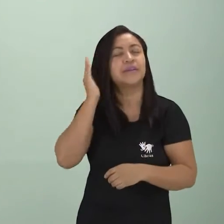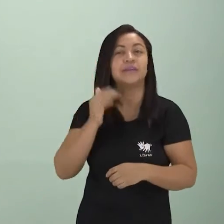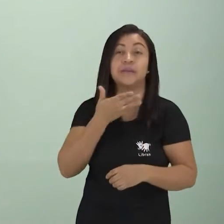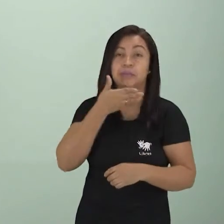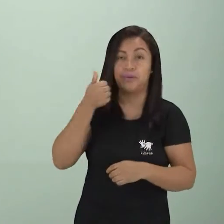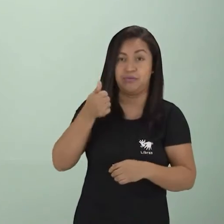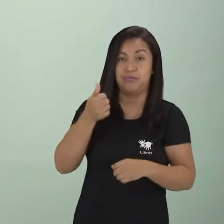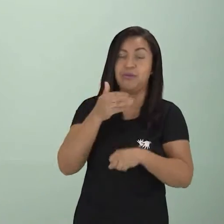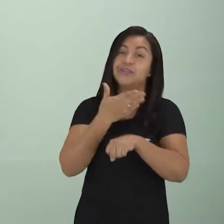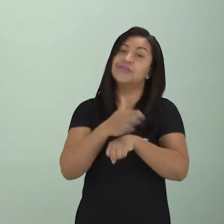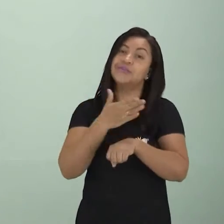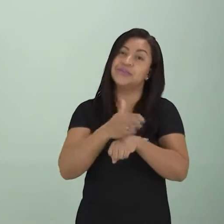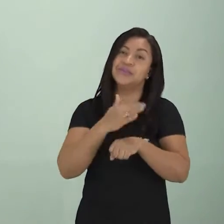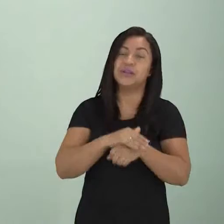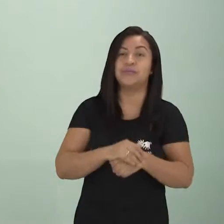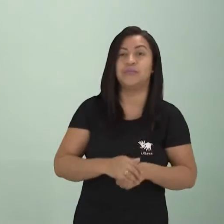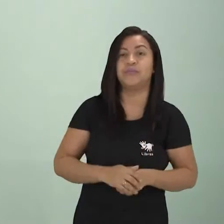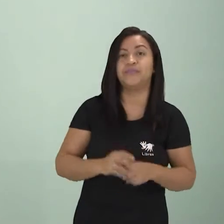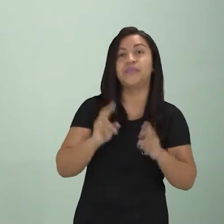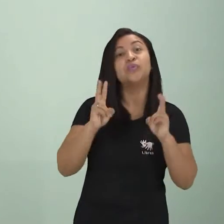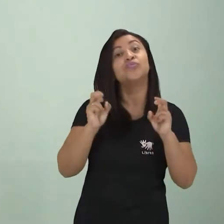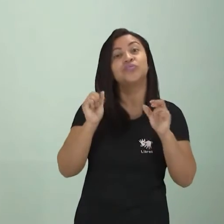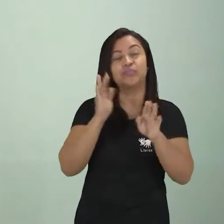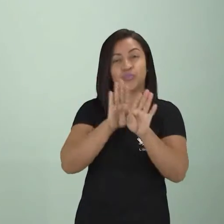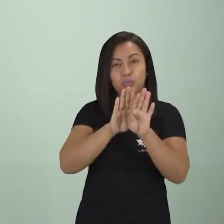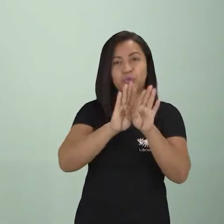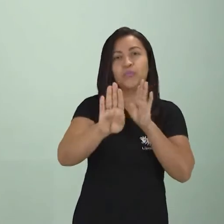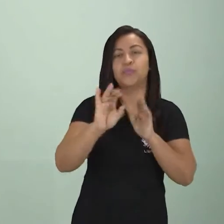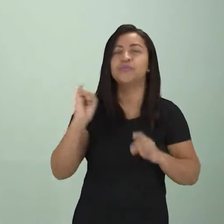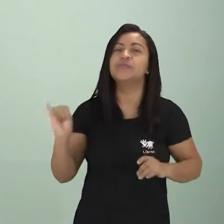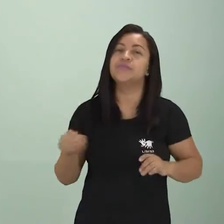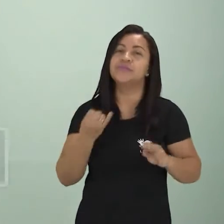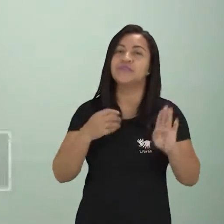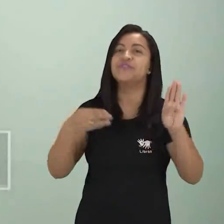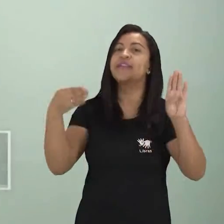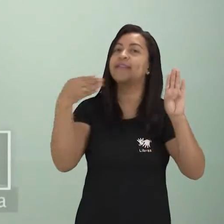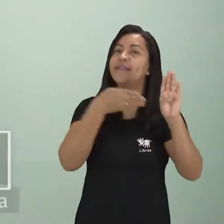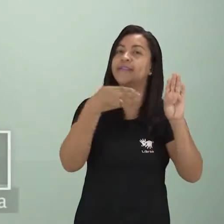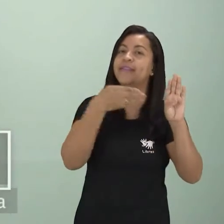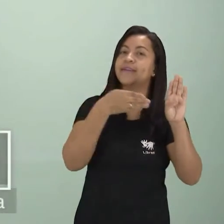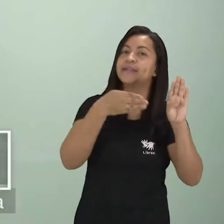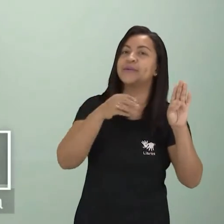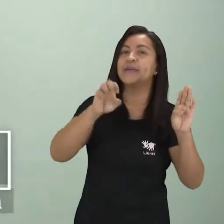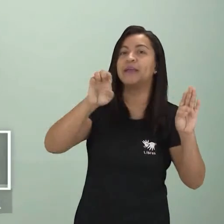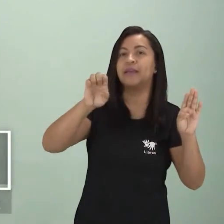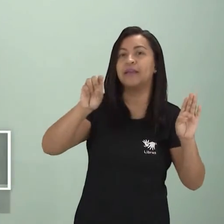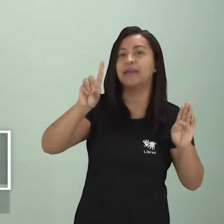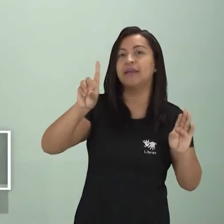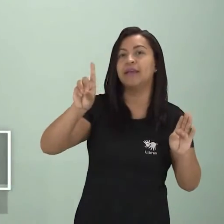ficar exercitando melhor sobre o impulso, isso é importante, certo? Tá lá no nosso material na plataforma